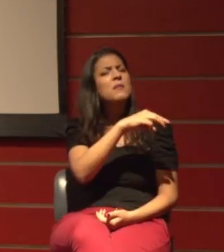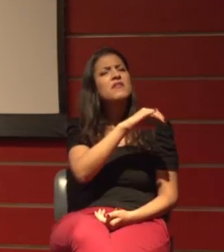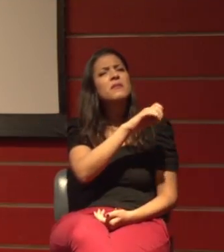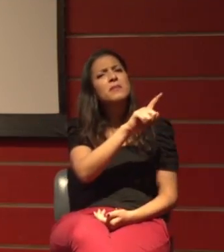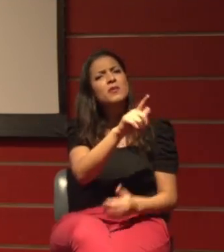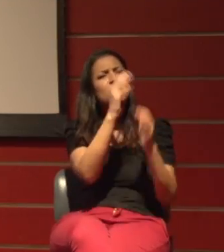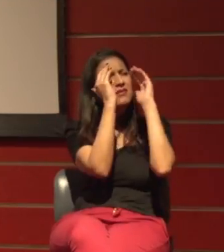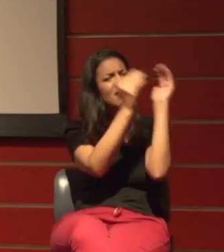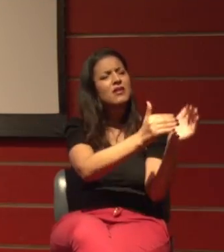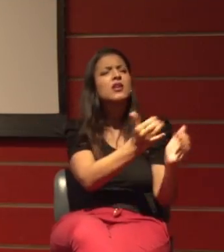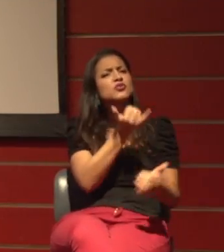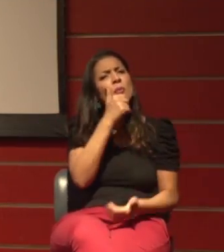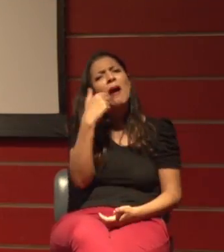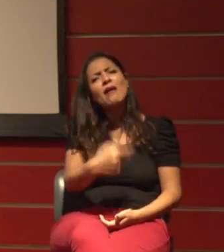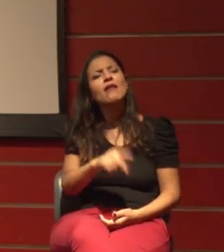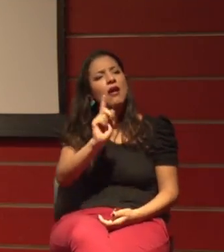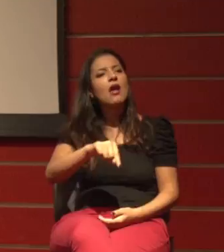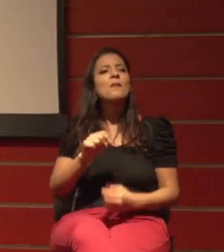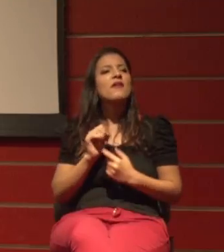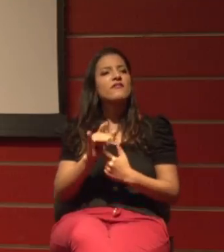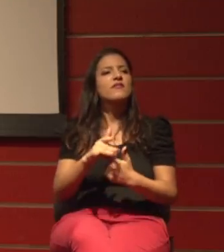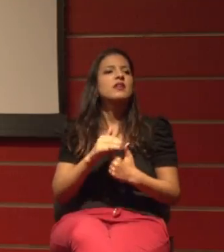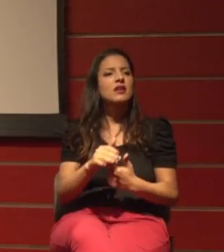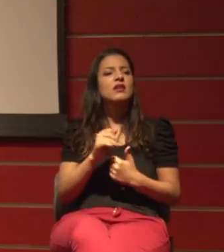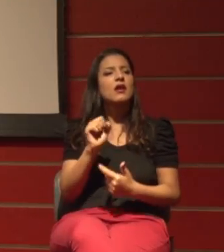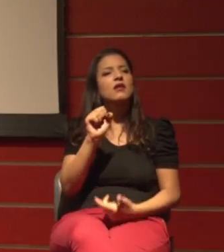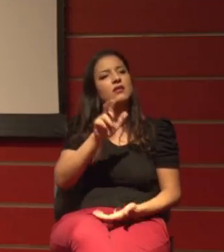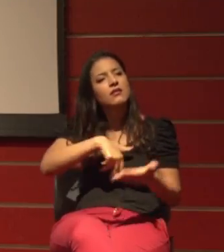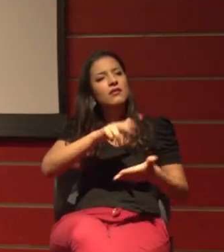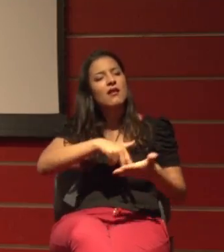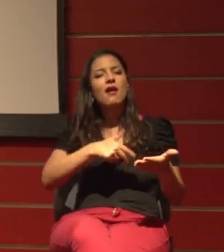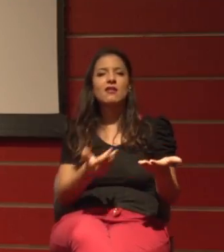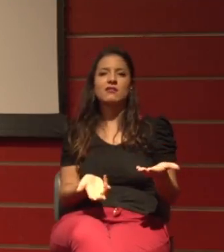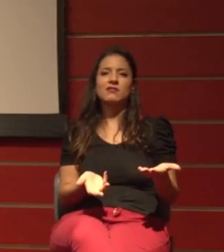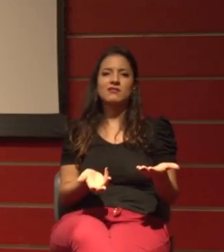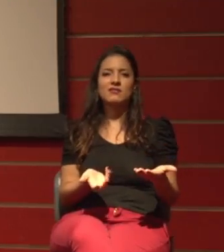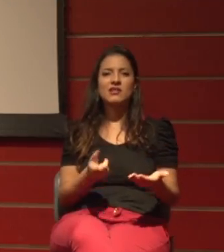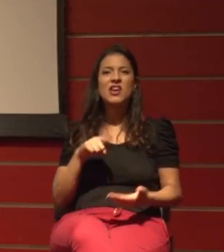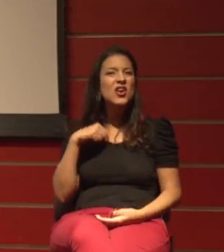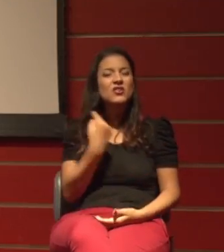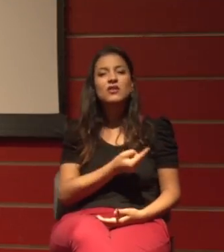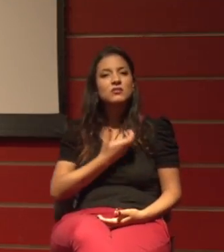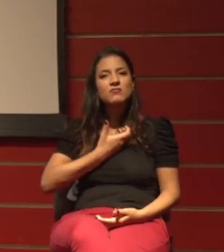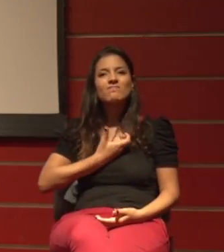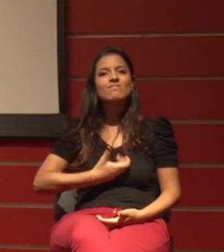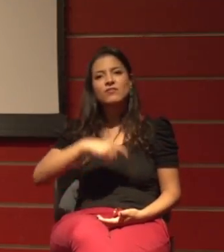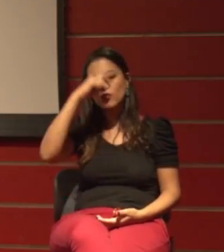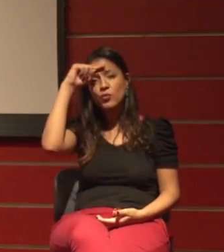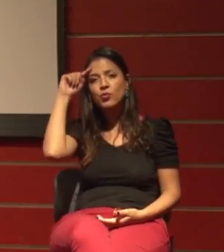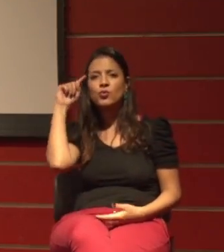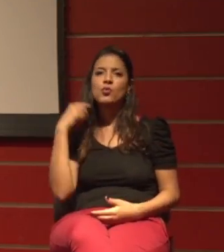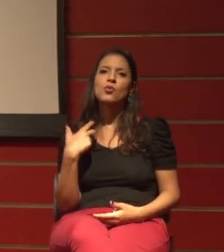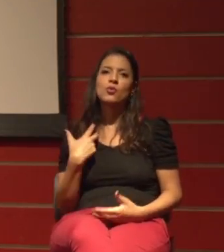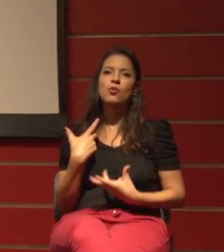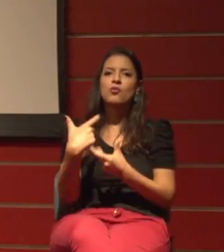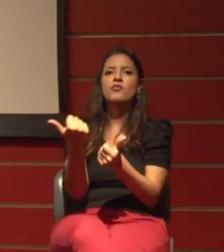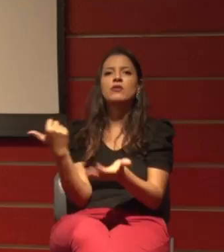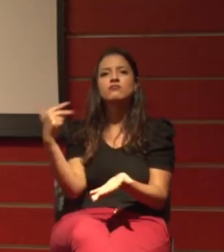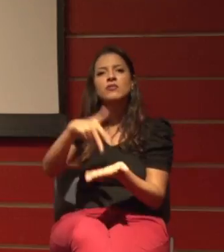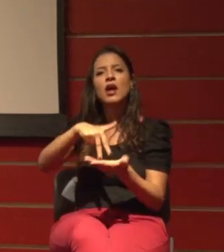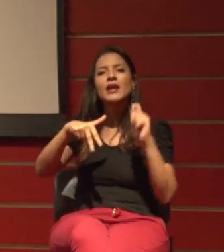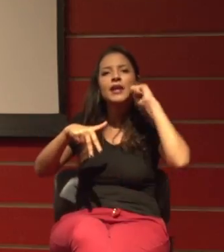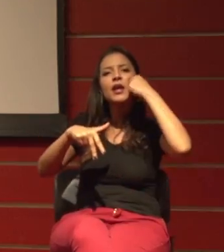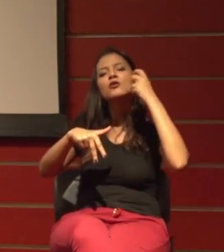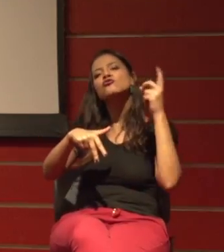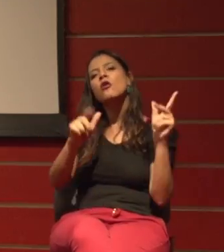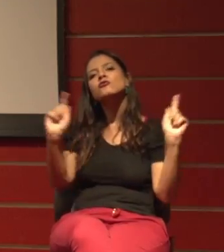mas a gente tá falando de uma feira literária né Nós estamos cansados de sermos convidados só para entreter né